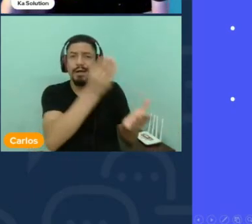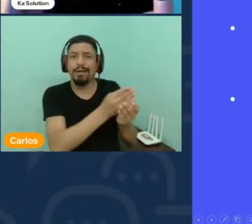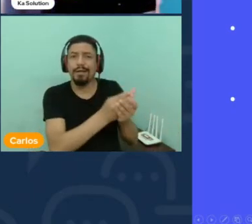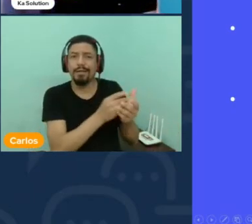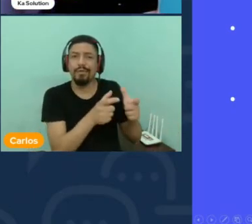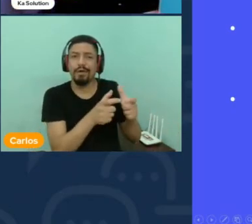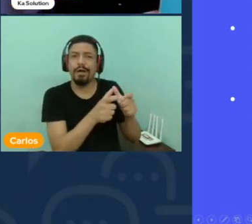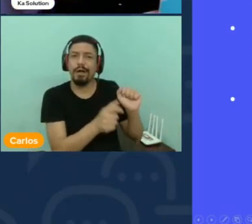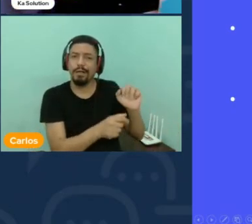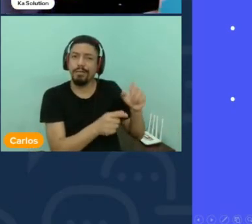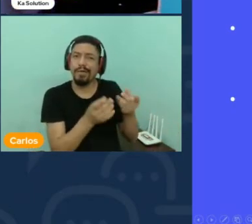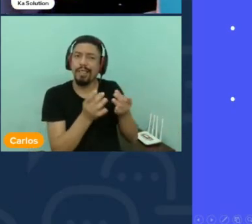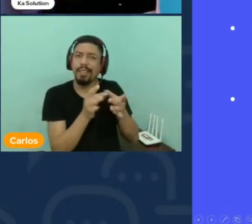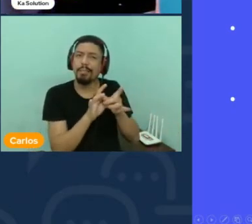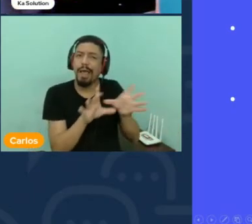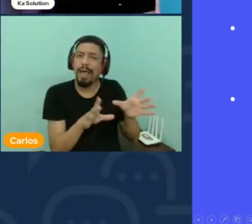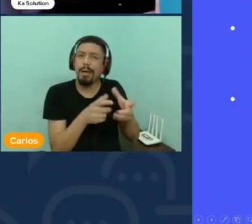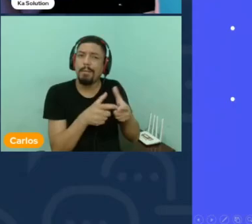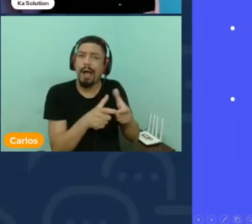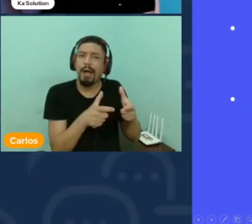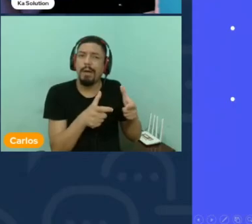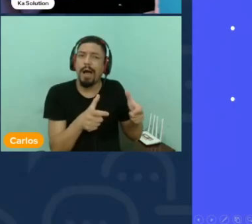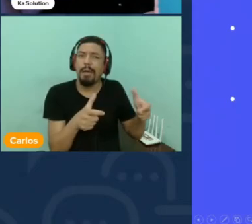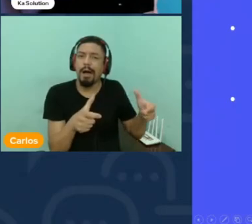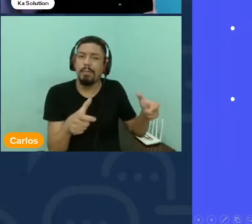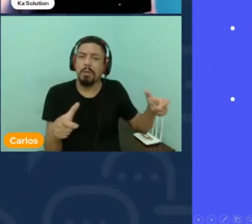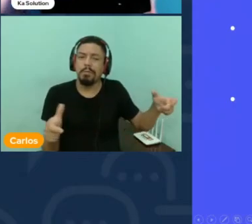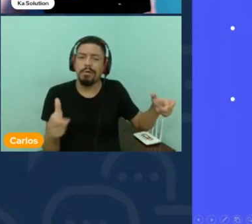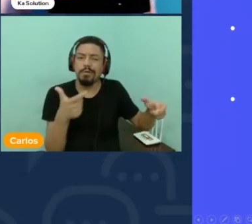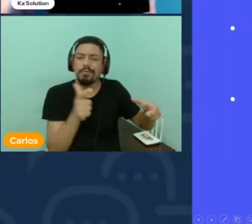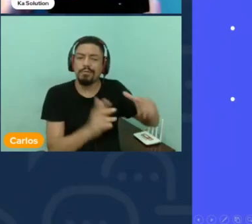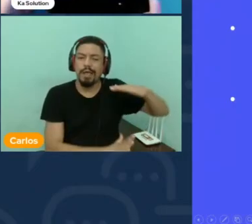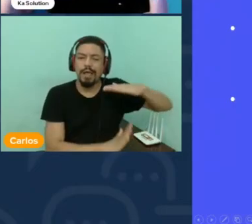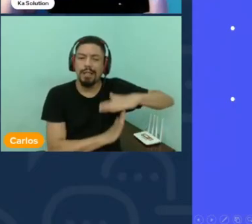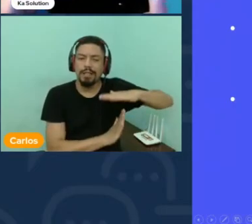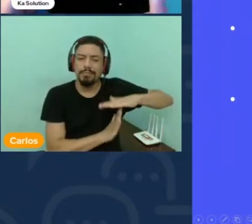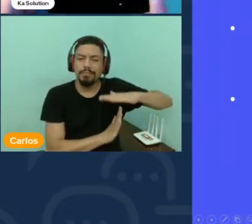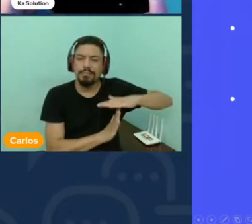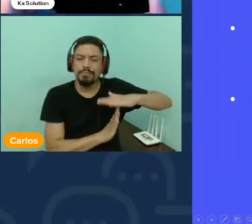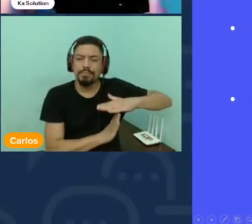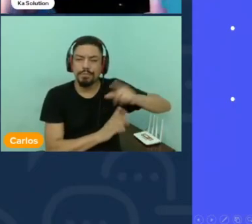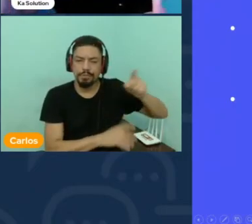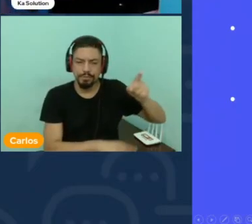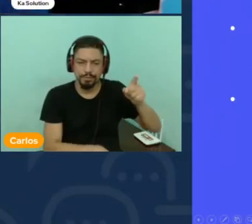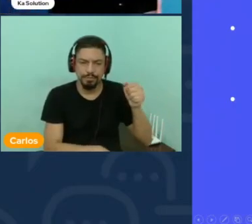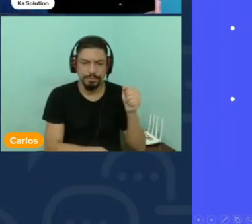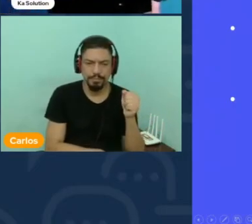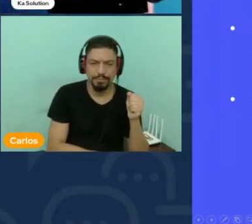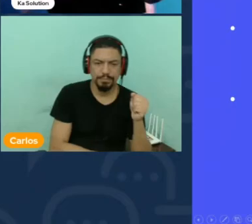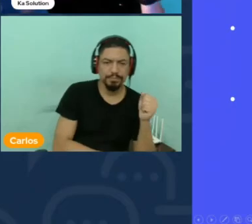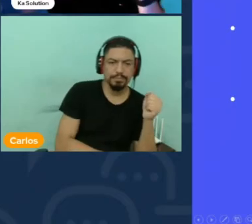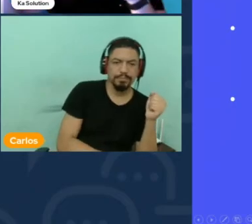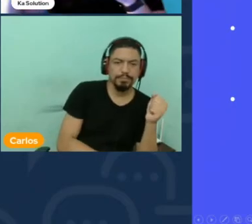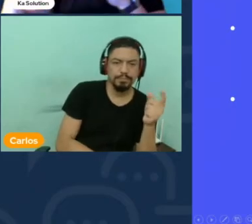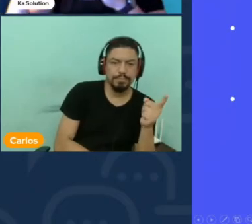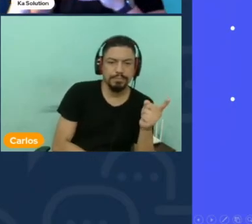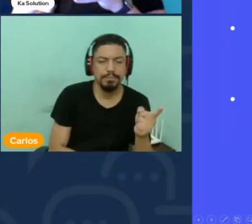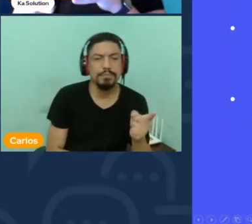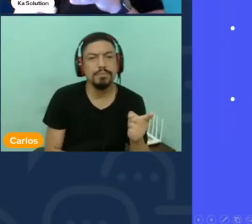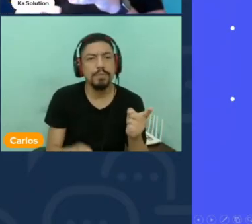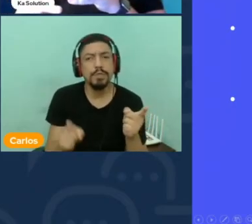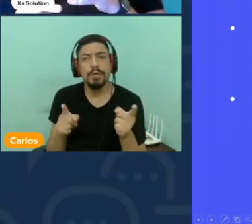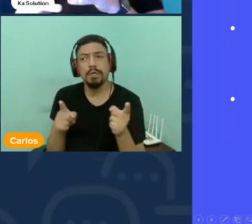vai aumentando ele para mim à medida que eu preciso, e quando eu tiro arquivos desse repositório, a AWS